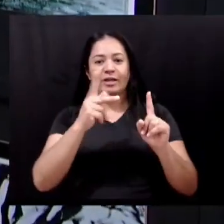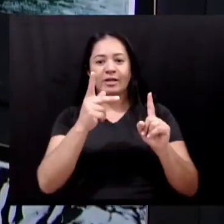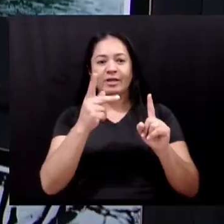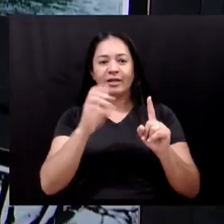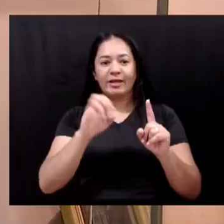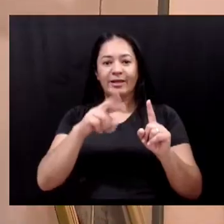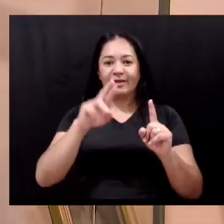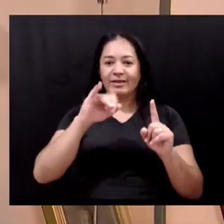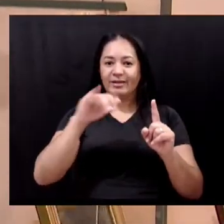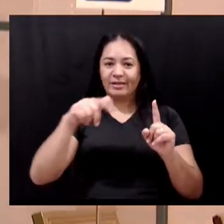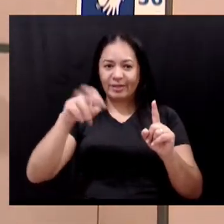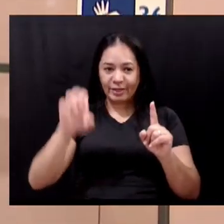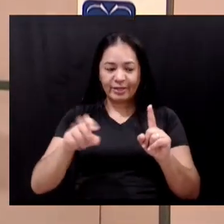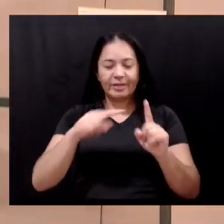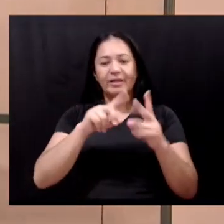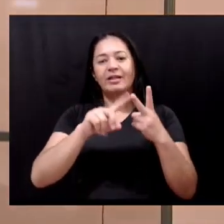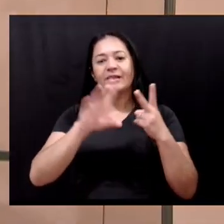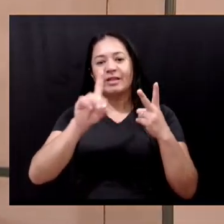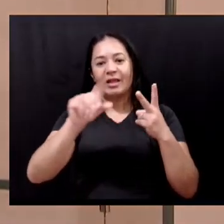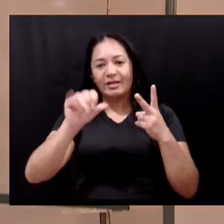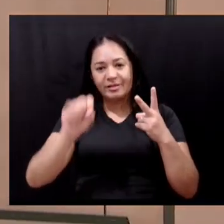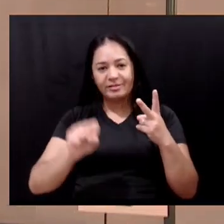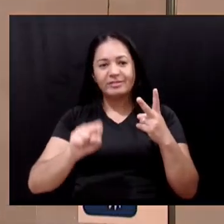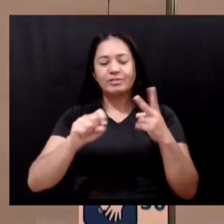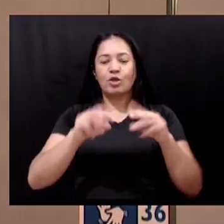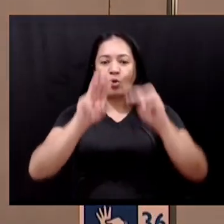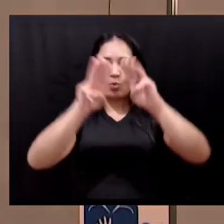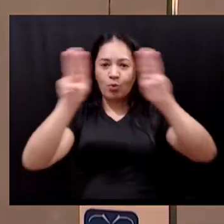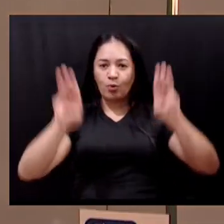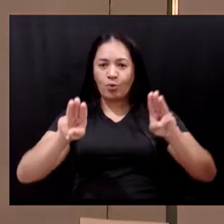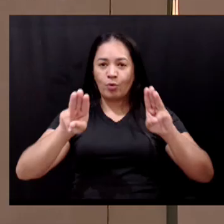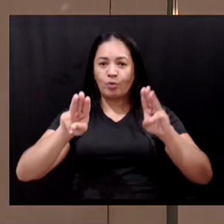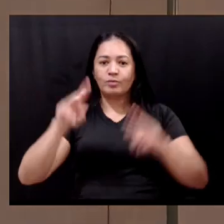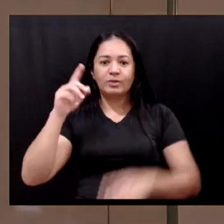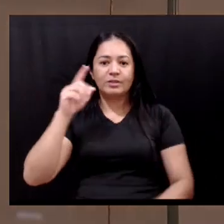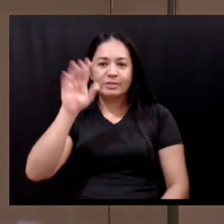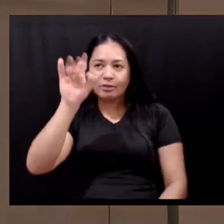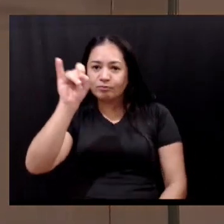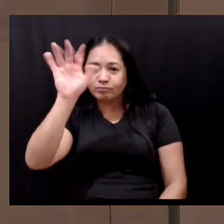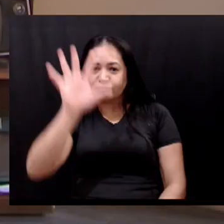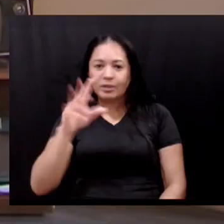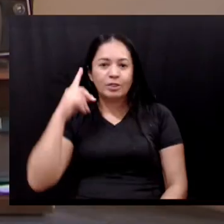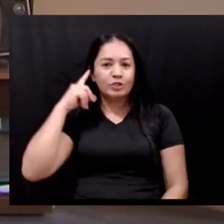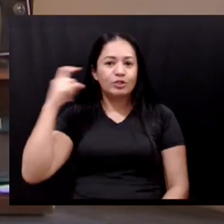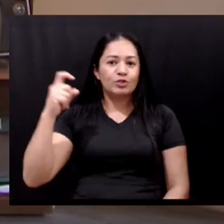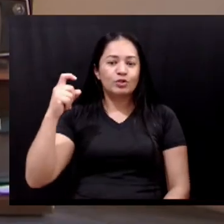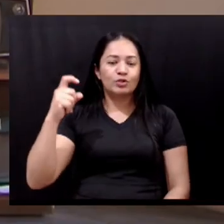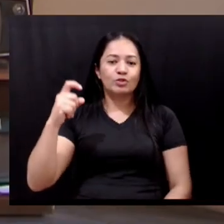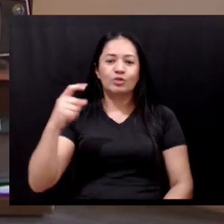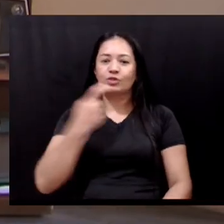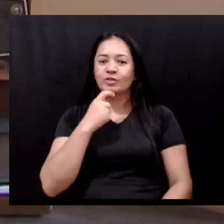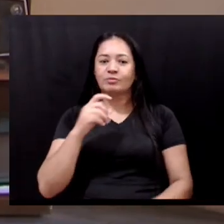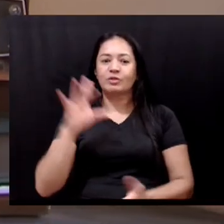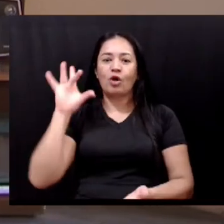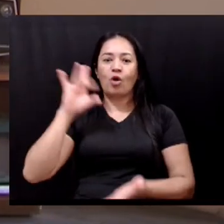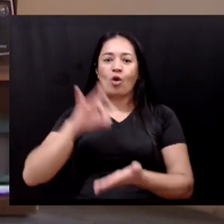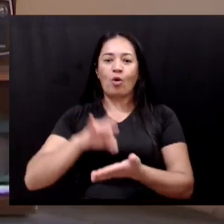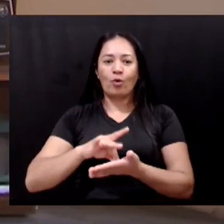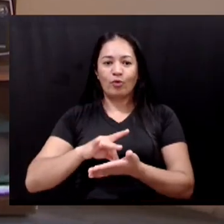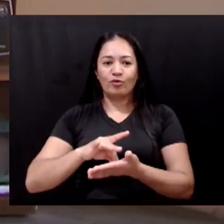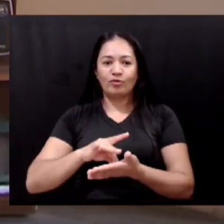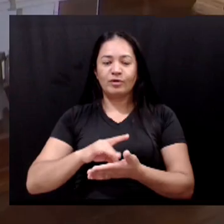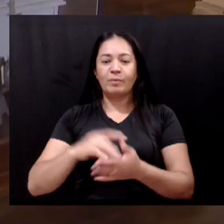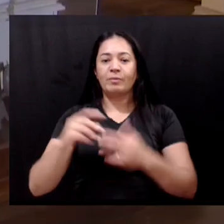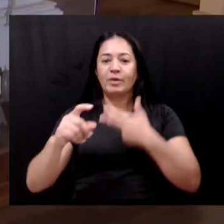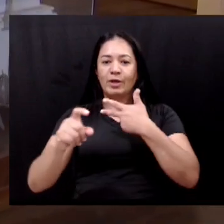Peixoto Fonseca, o Museu da Imagem e do Som de Campinas foi oficialmente instituído pelo poder público em 30